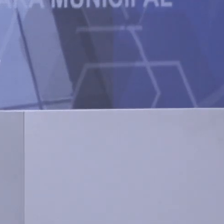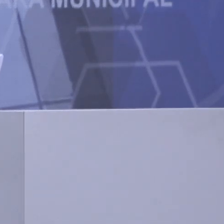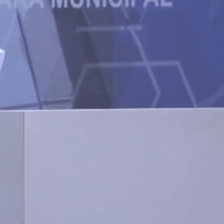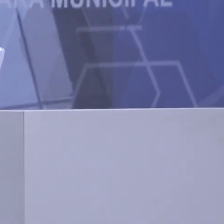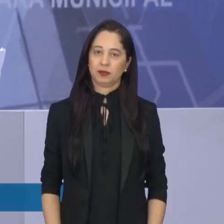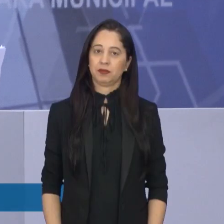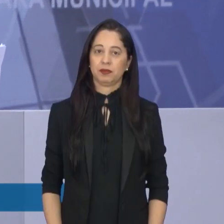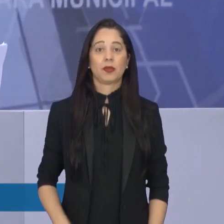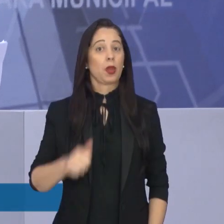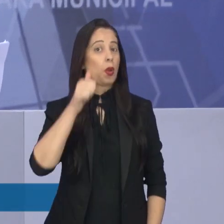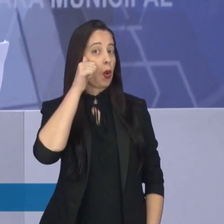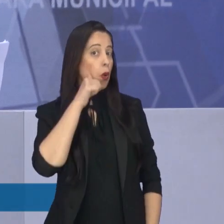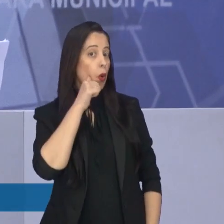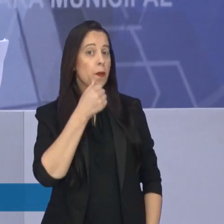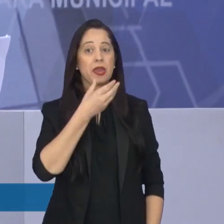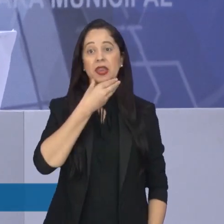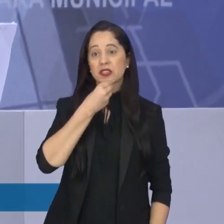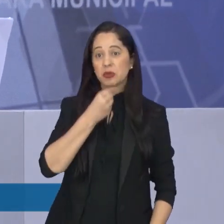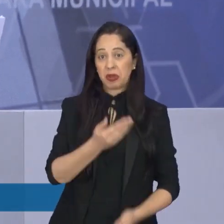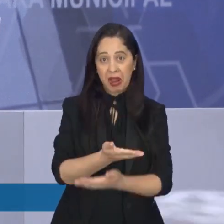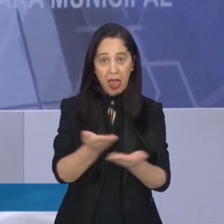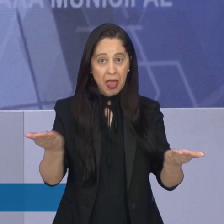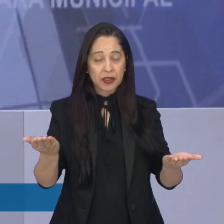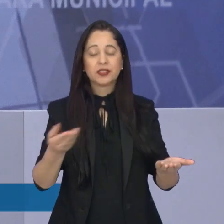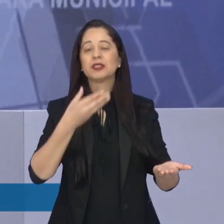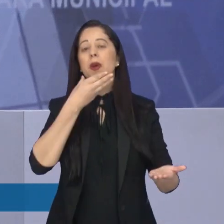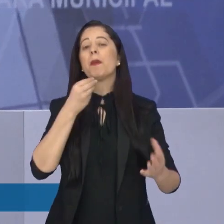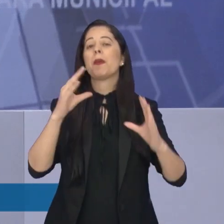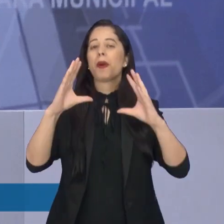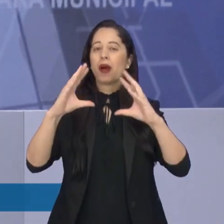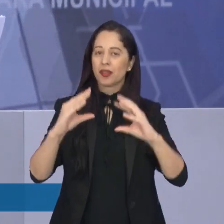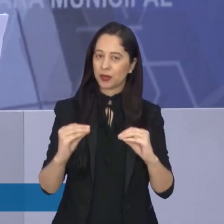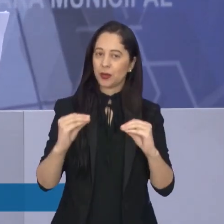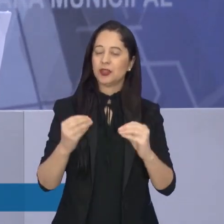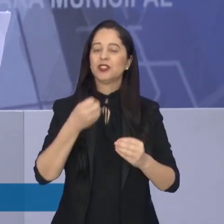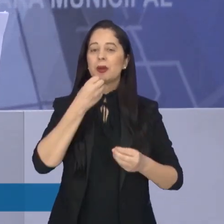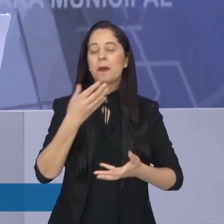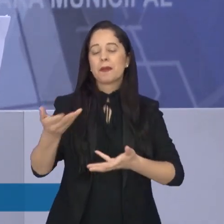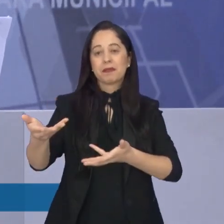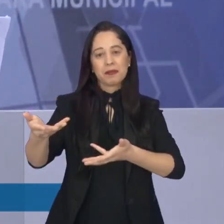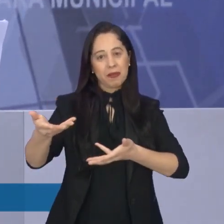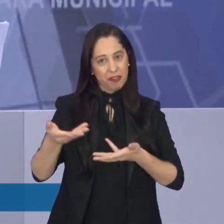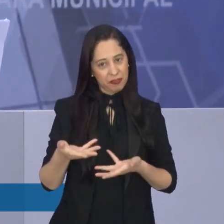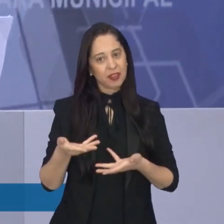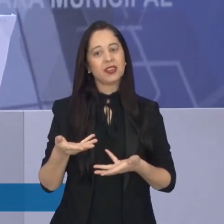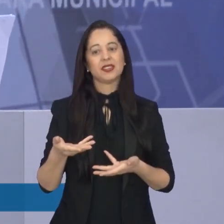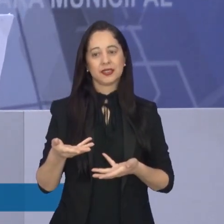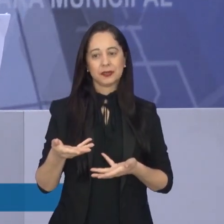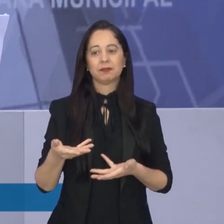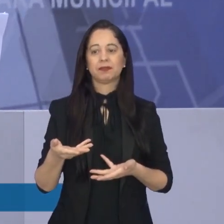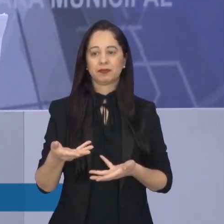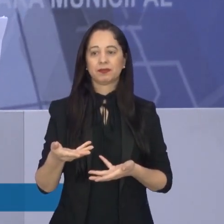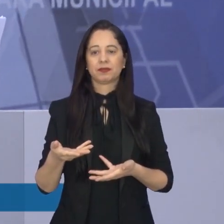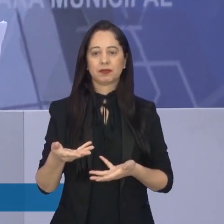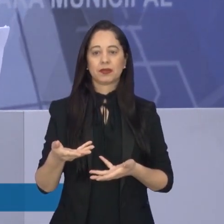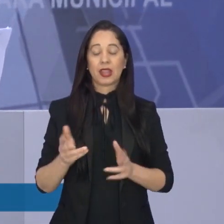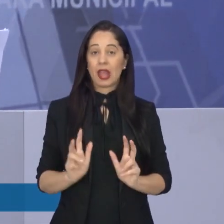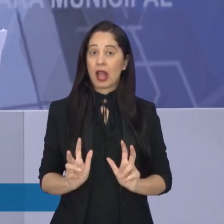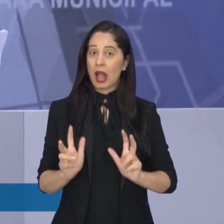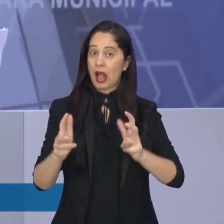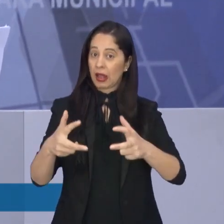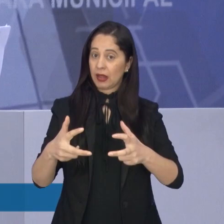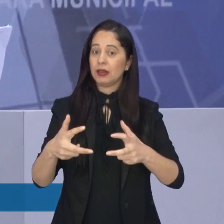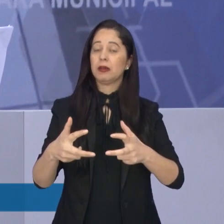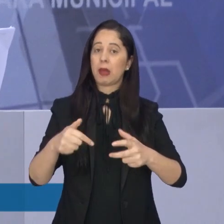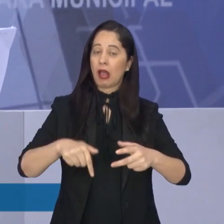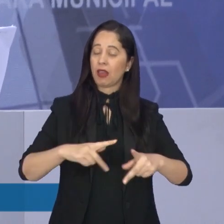Senhoras e senhores, boa noite. Sejam muito bem-vindos, bem-vindas à Câmara